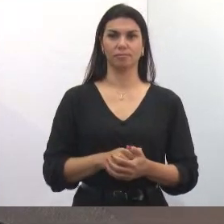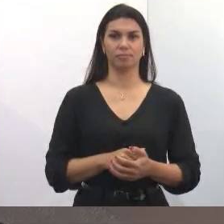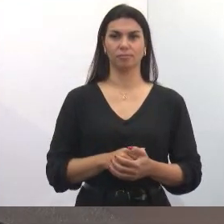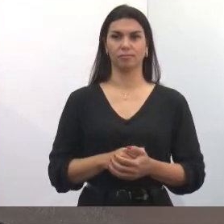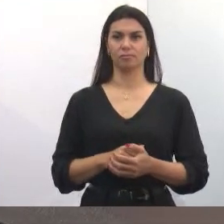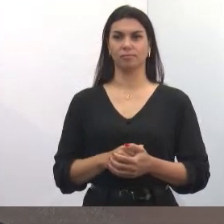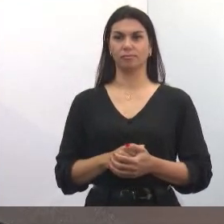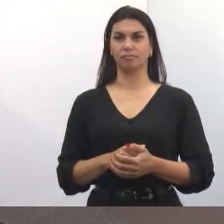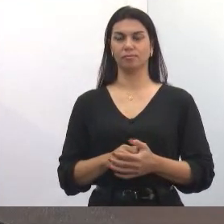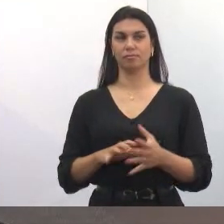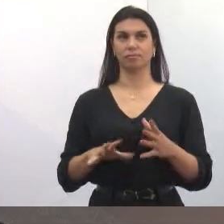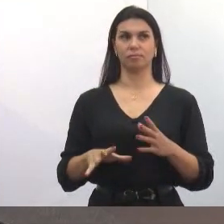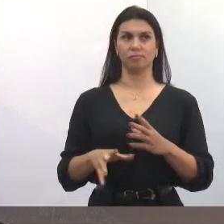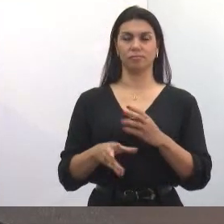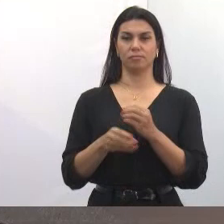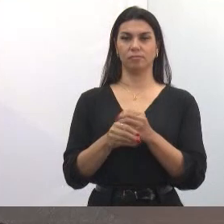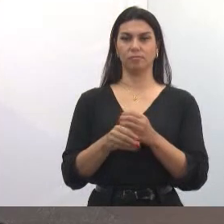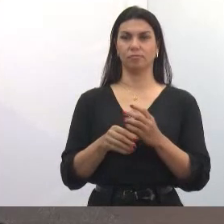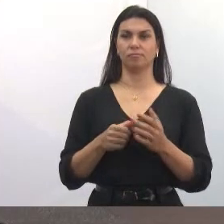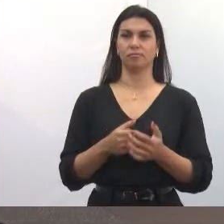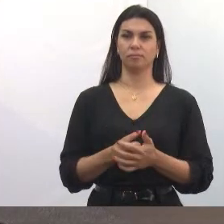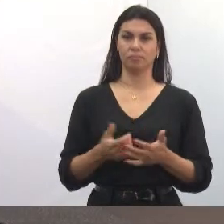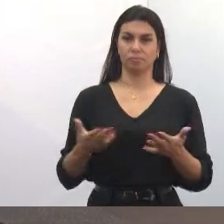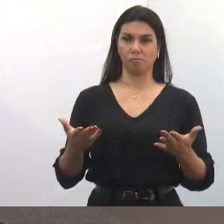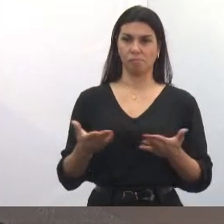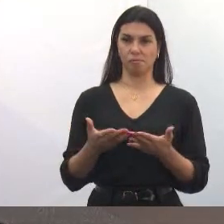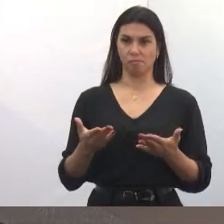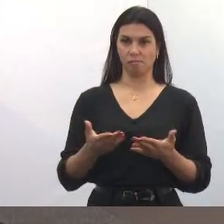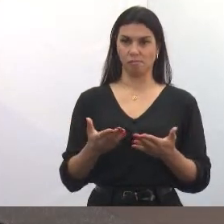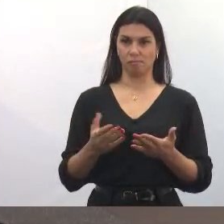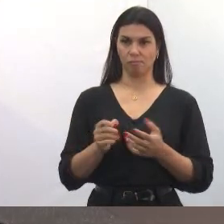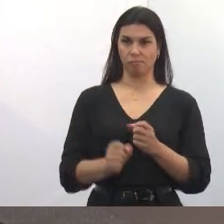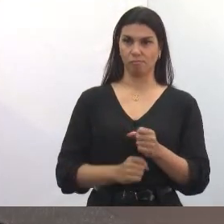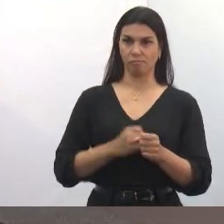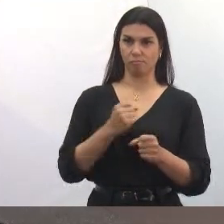O quantitativo estimado pela atual para o ano,